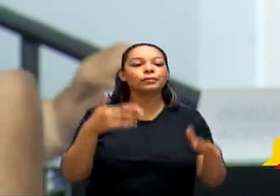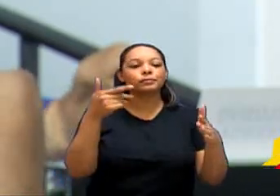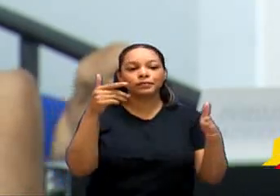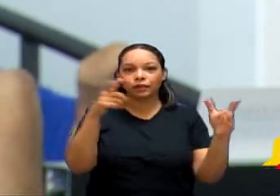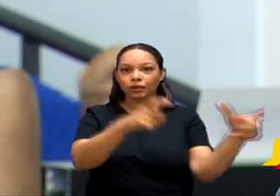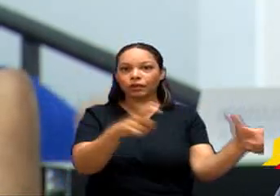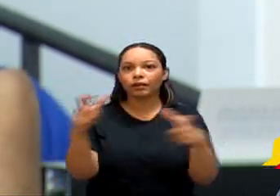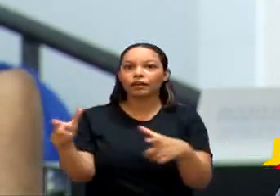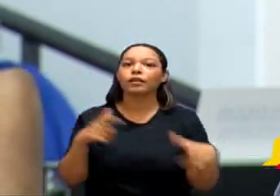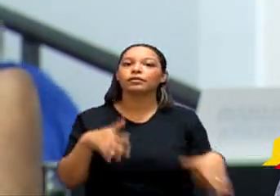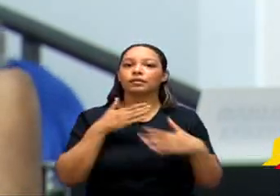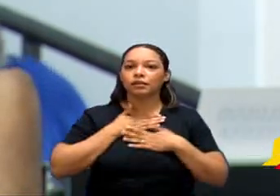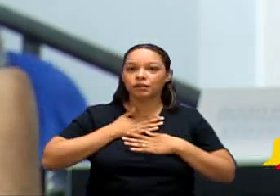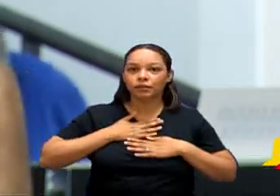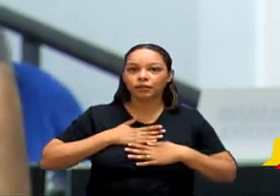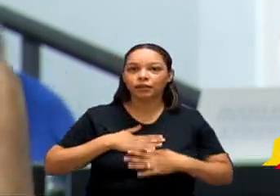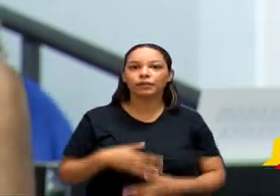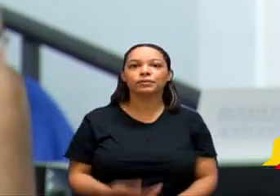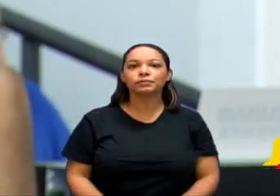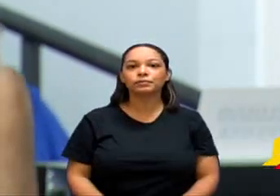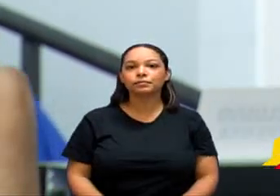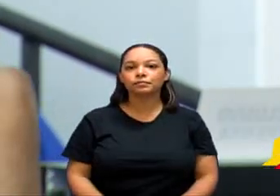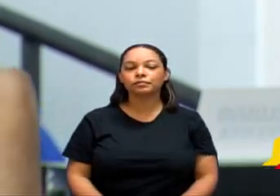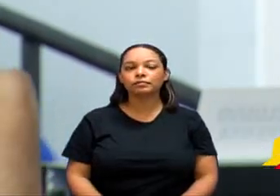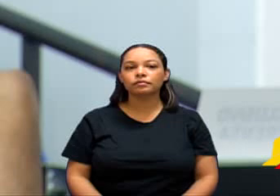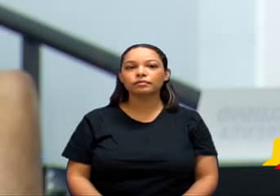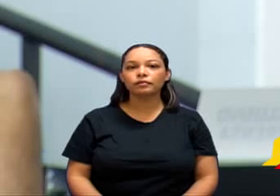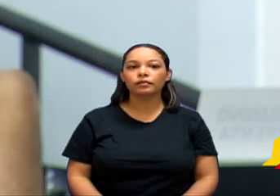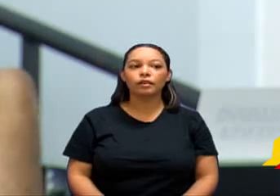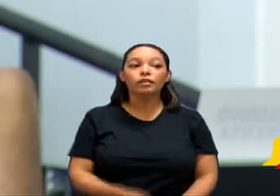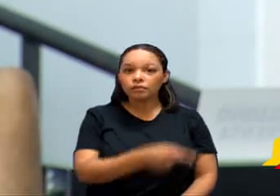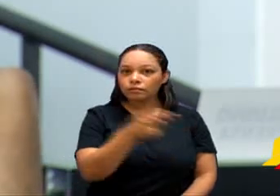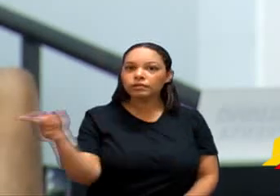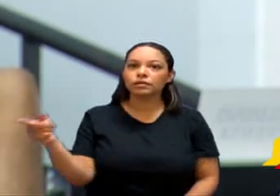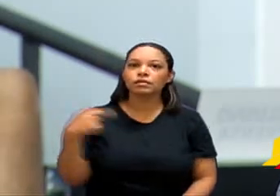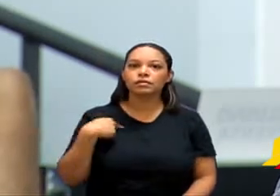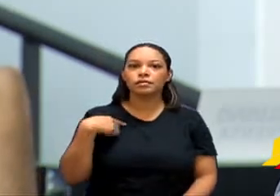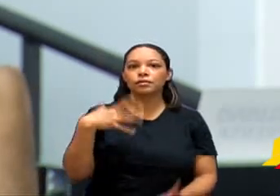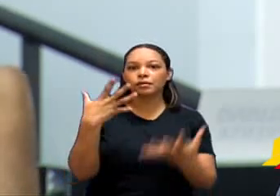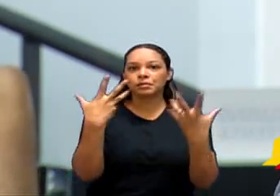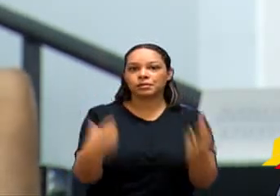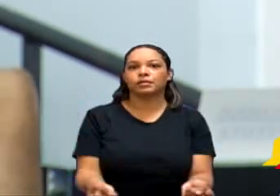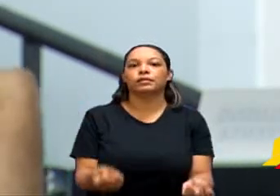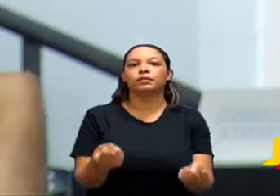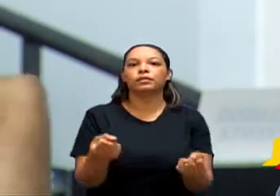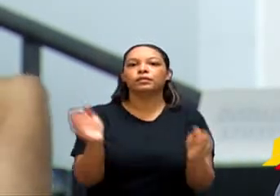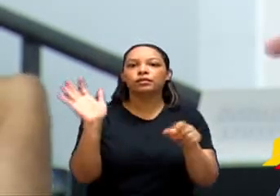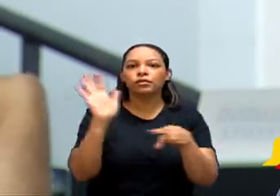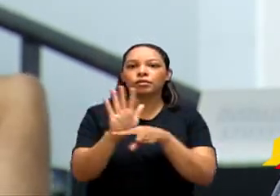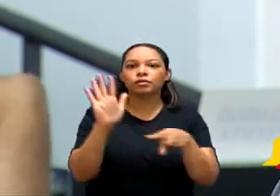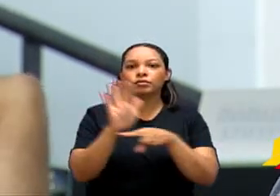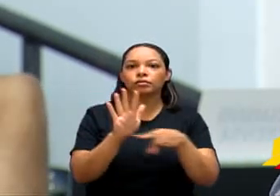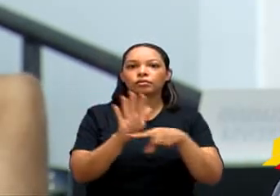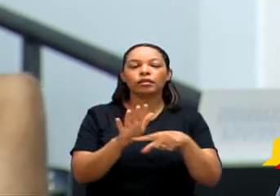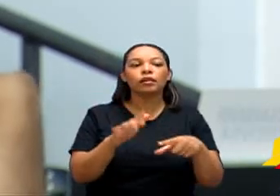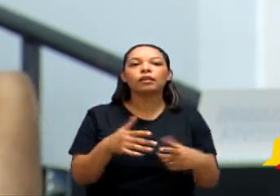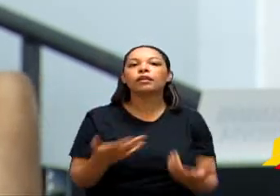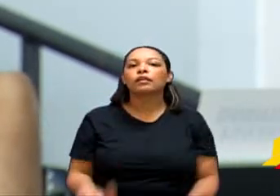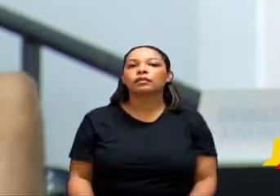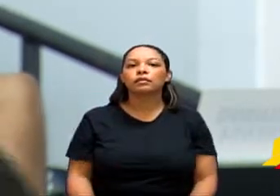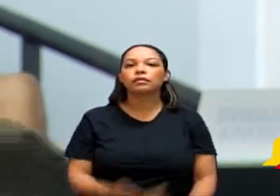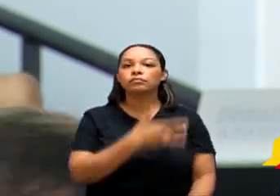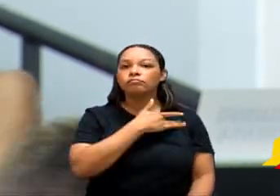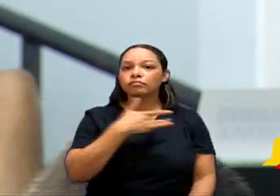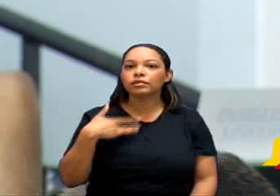o governo tem meu apoio, e eu acredito que agora nós vamos fazer com que aquela área lá fique uma área muito decente, que dê mais qualidade de vida